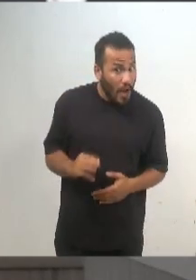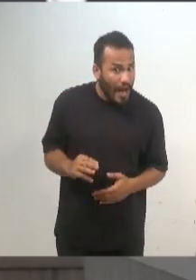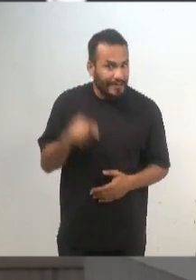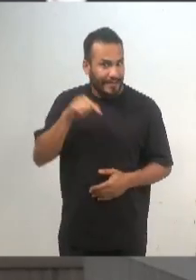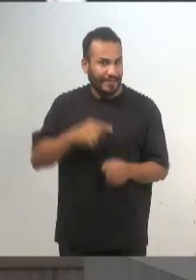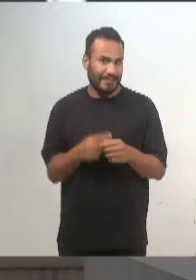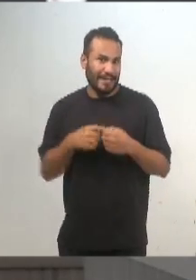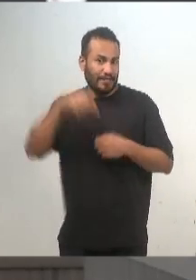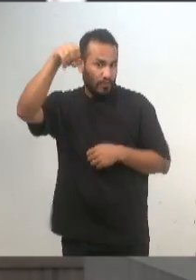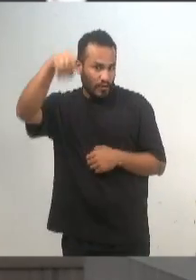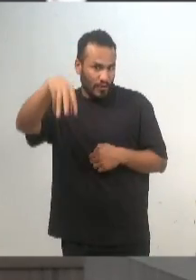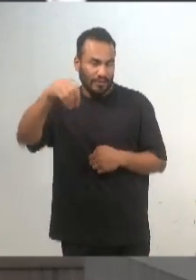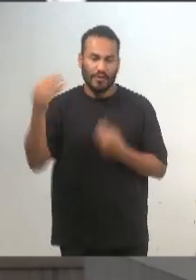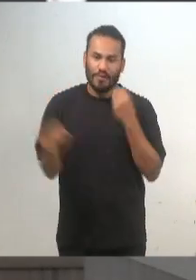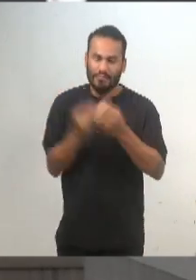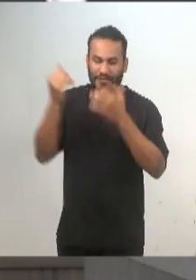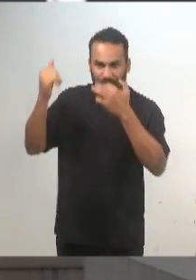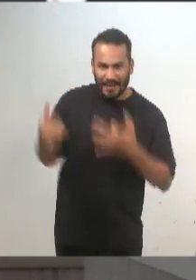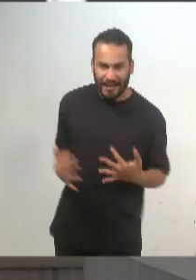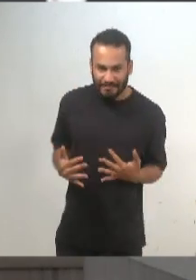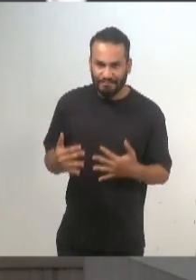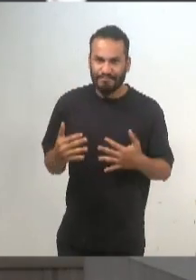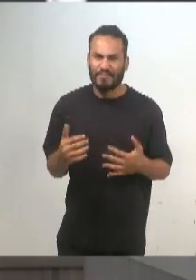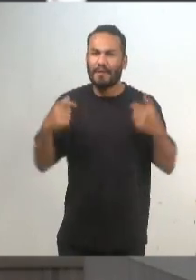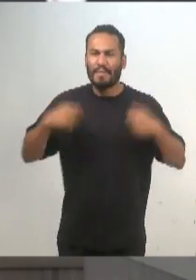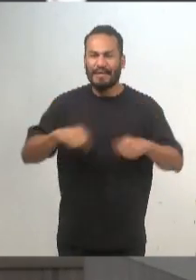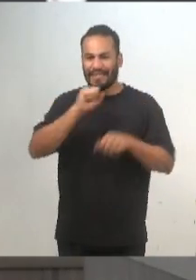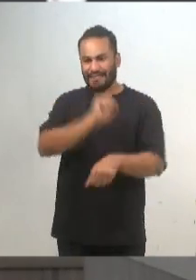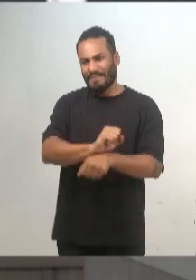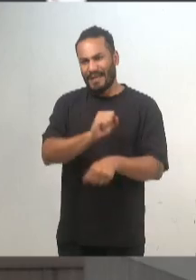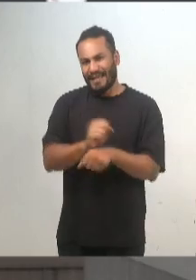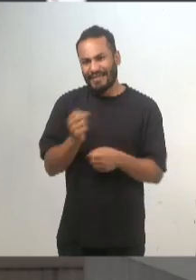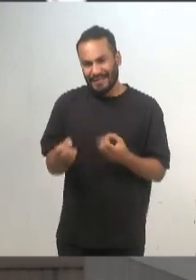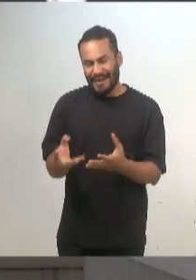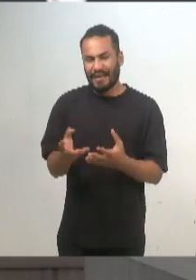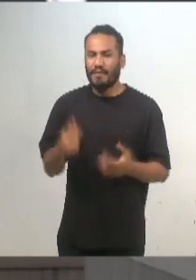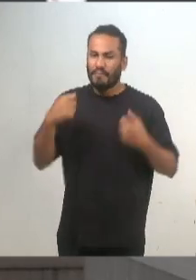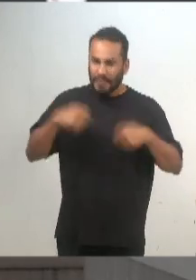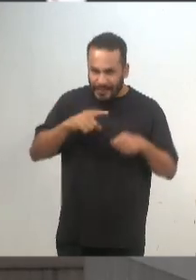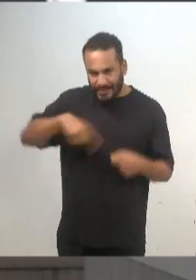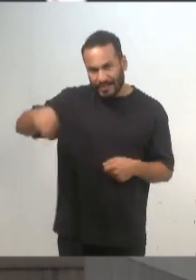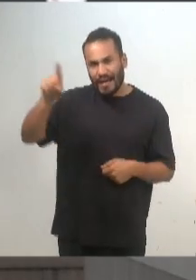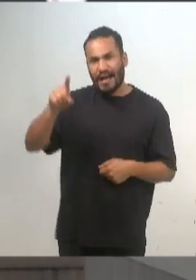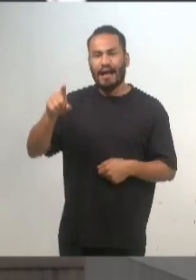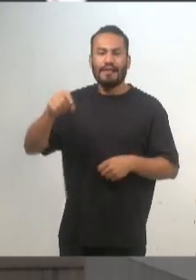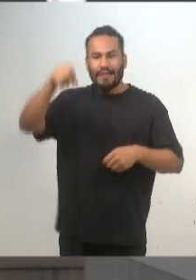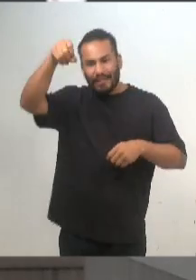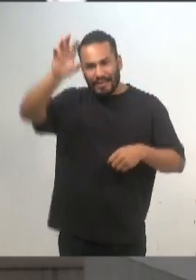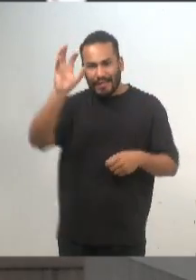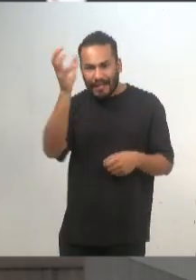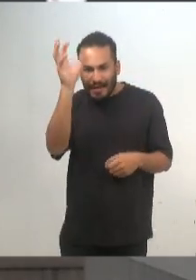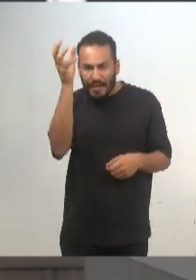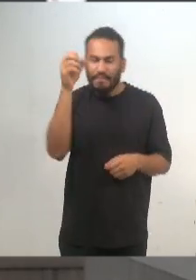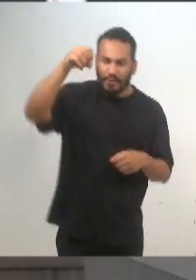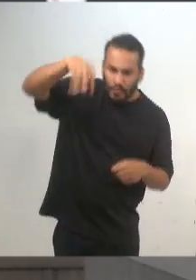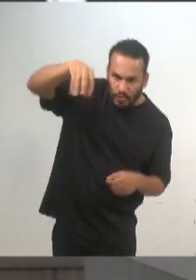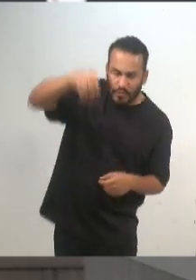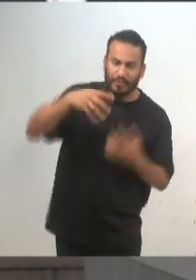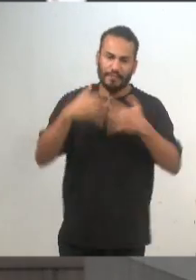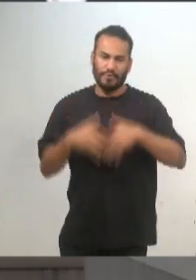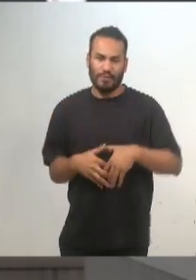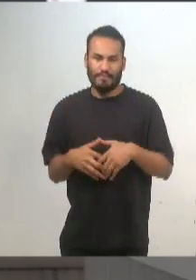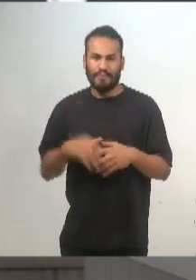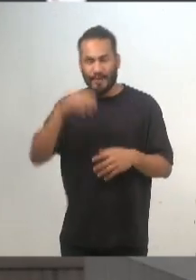a iluminação. E, como Vossa Excelência bem disse, não precisa esperar a entrega para colocar. Basta ir lá, colocar os braços, as lâmpadas, colocar essa iluminação lá para